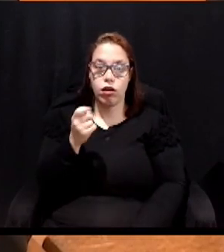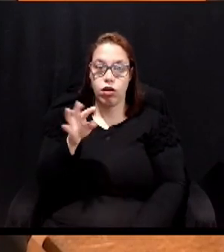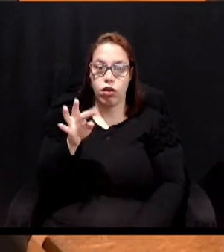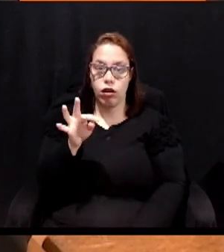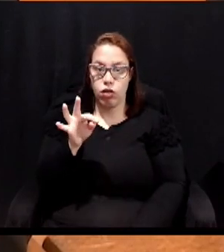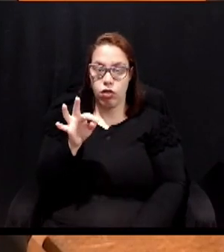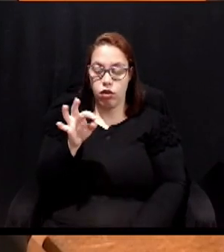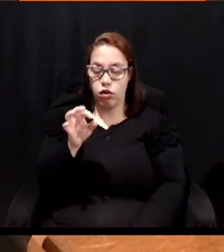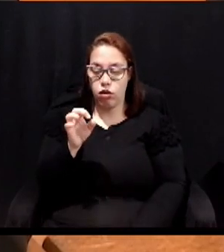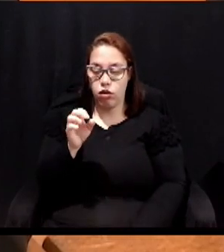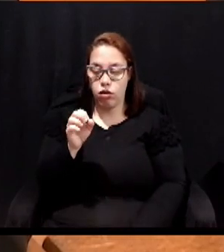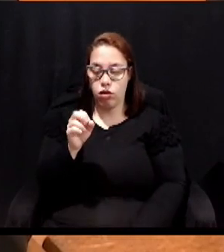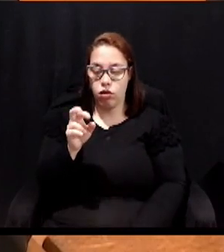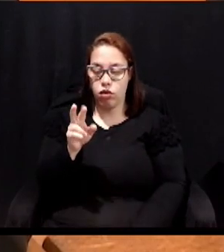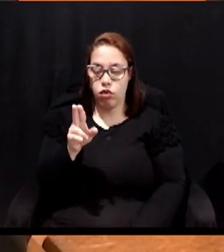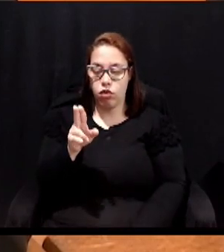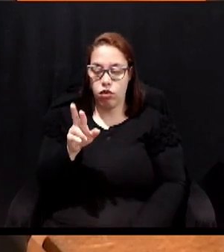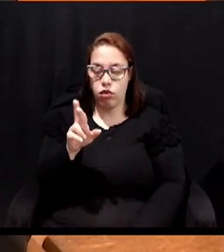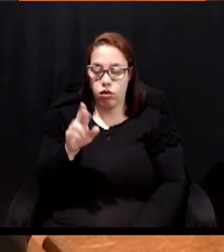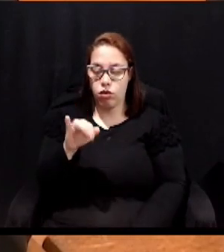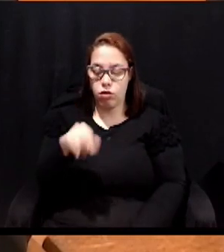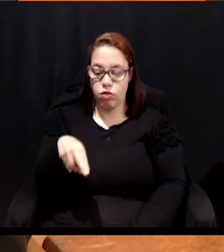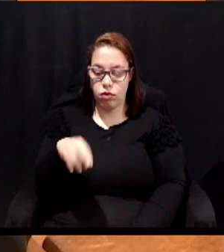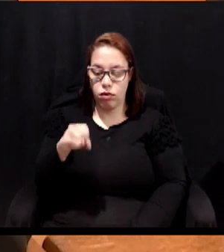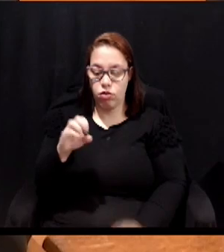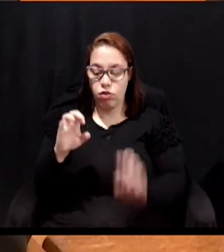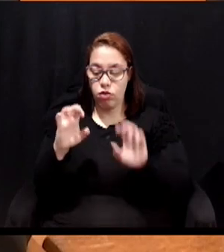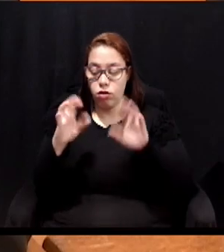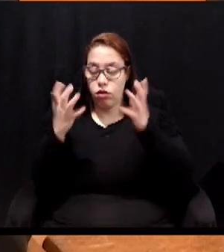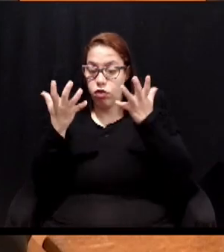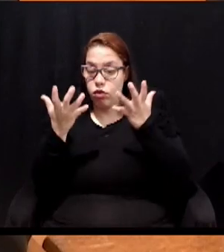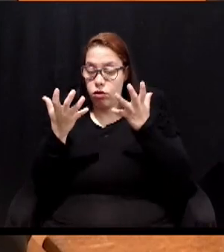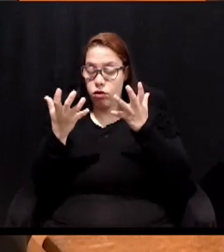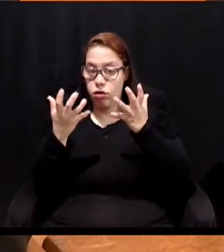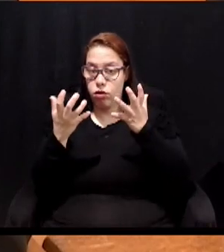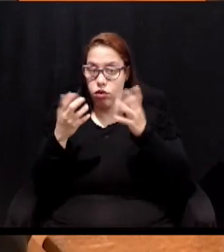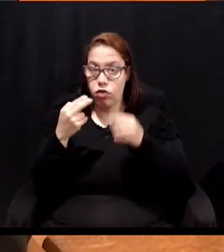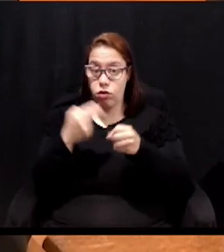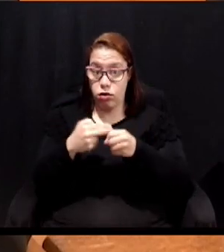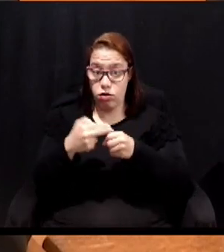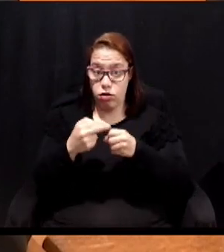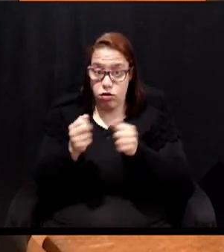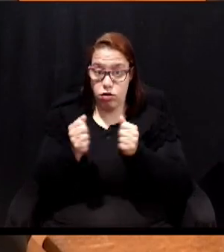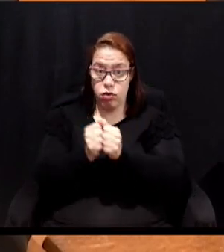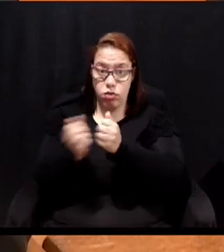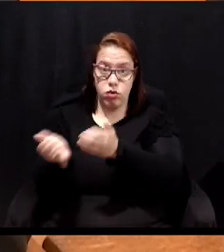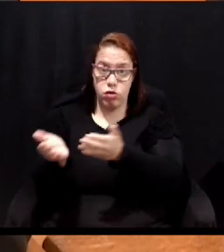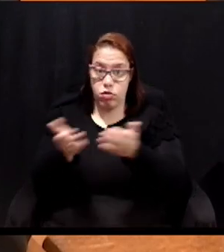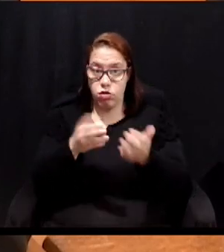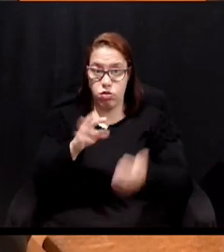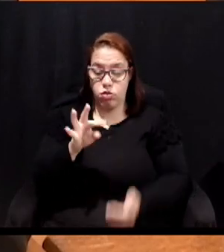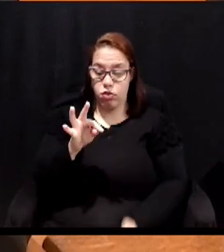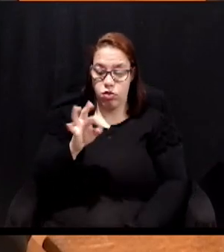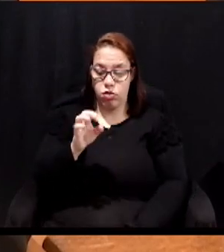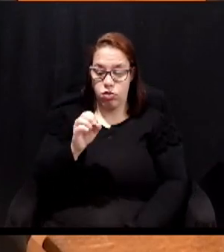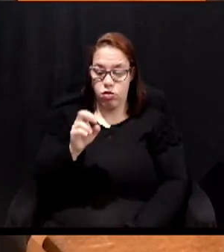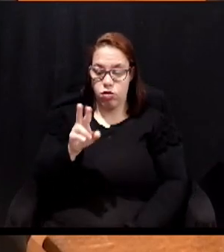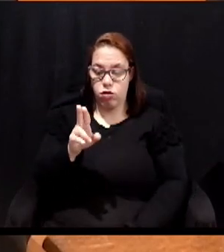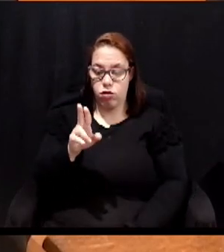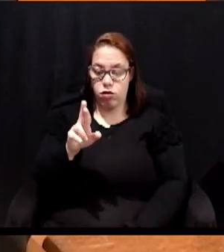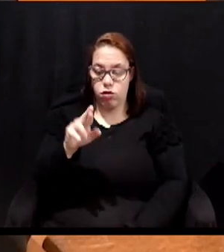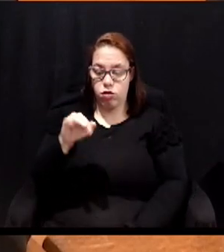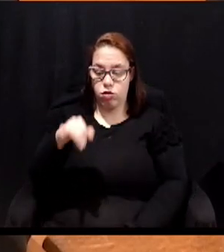uma época que nós fizemos um evento aqui, um projeto com a Unicamp e trouxemos Torino para cá. Então,